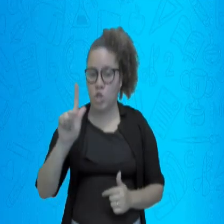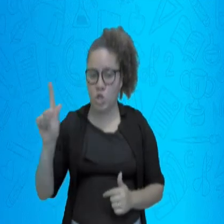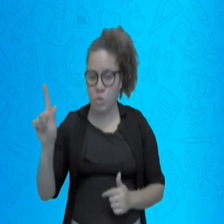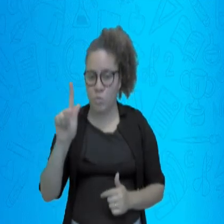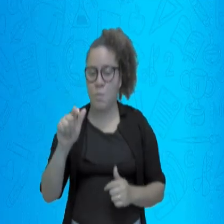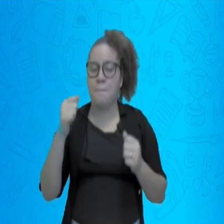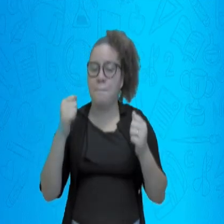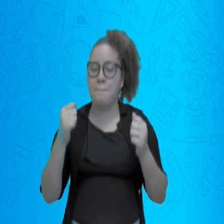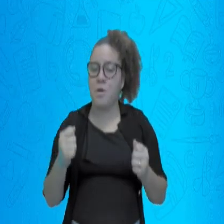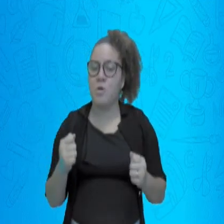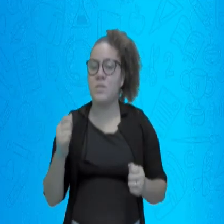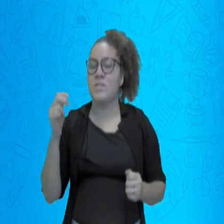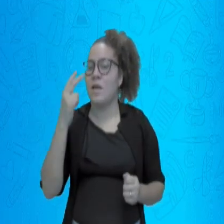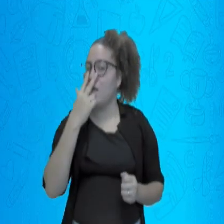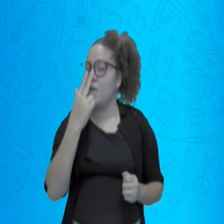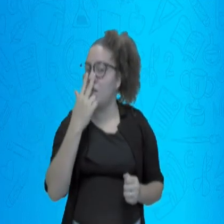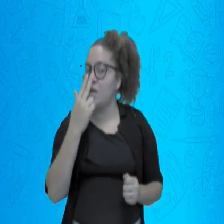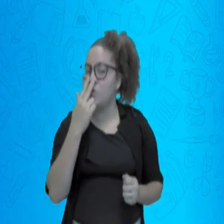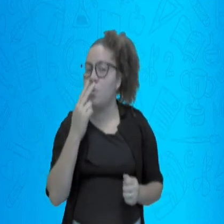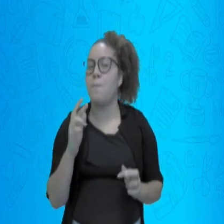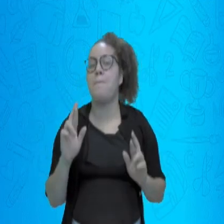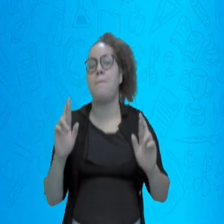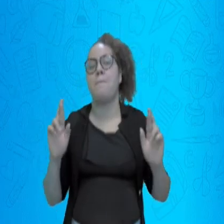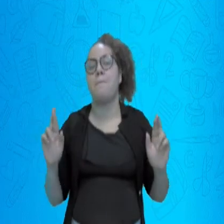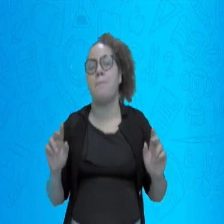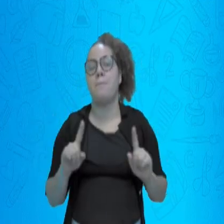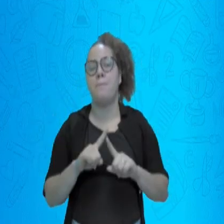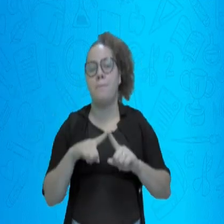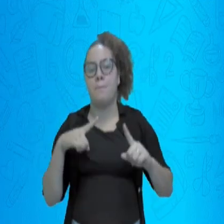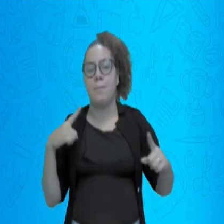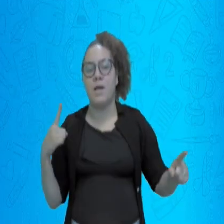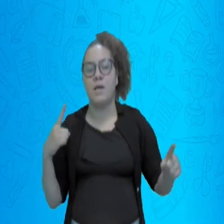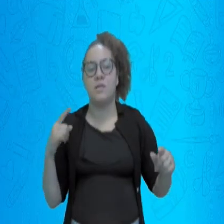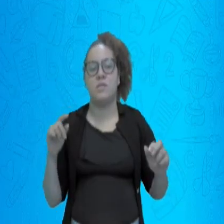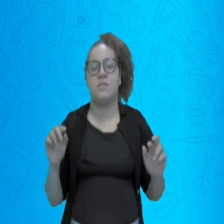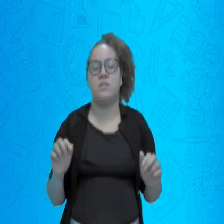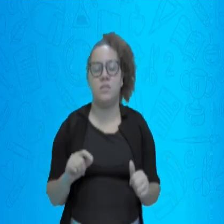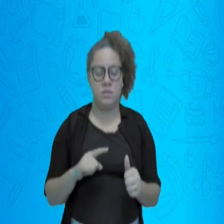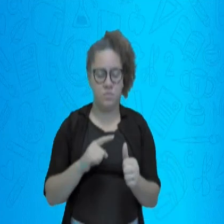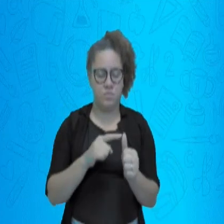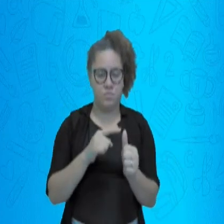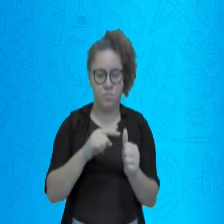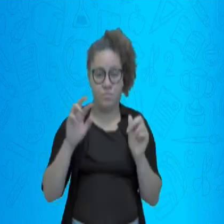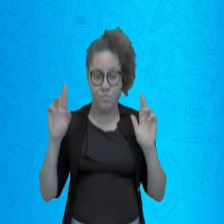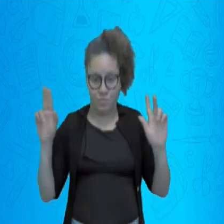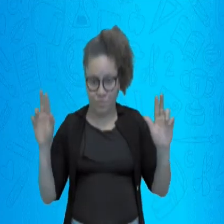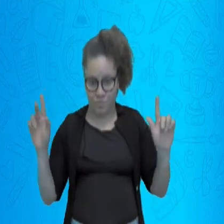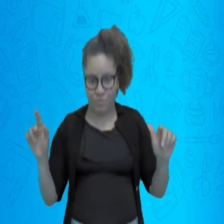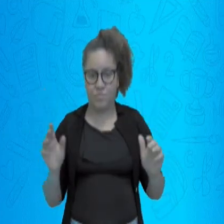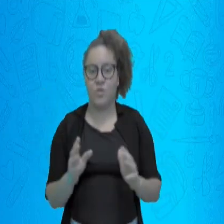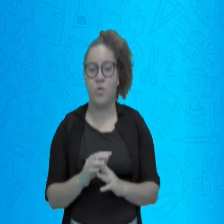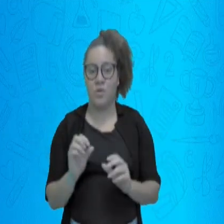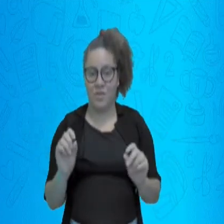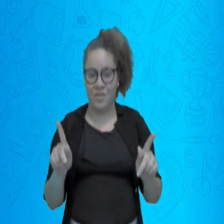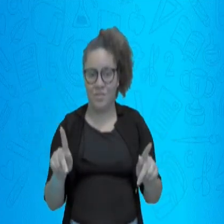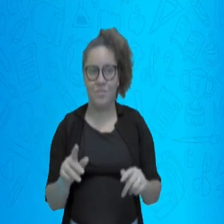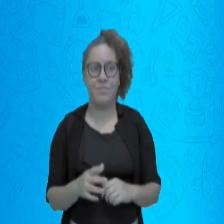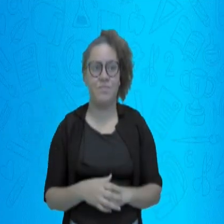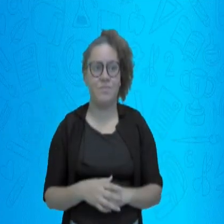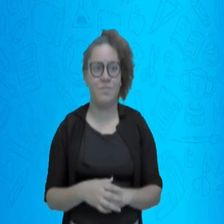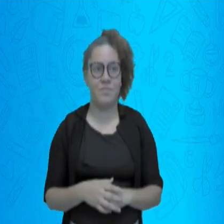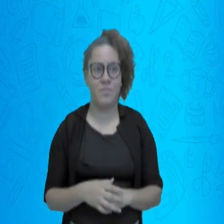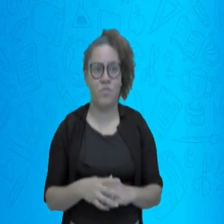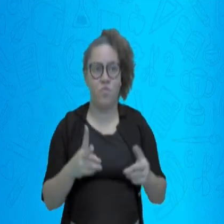na fisionomia, mas eles não têm a mesma impressão digital. Cada uma tem a sua, tudo bem?